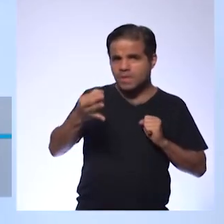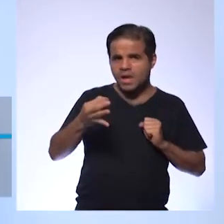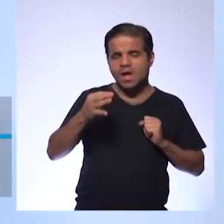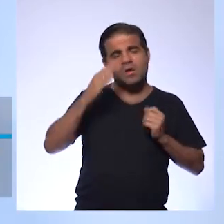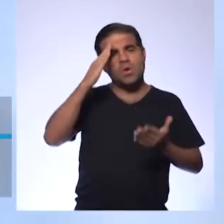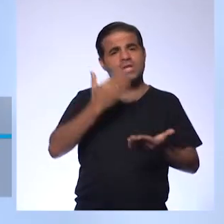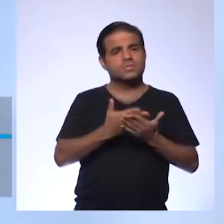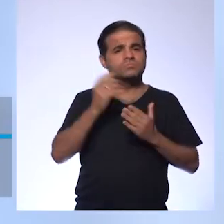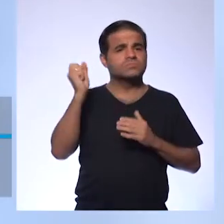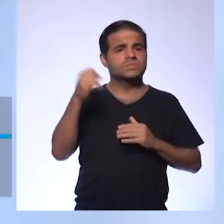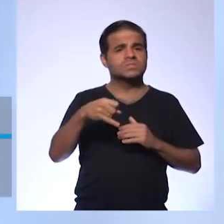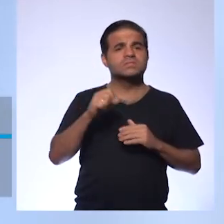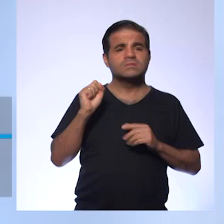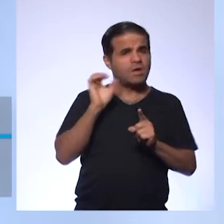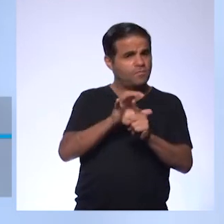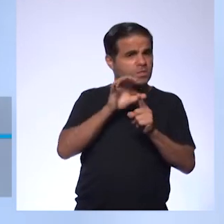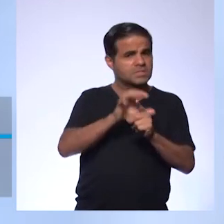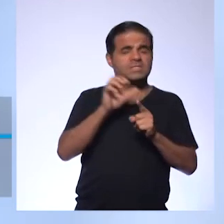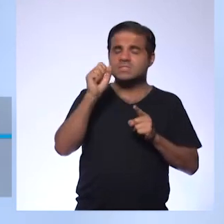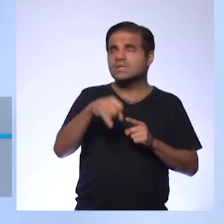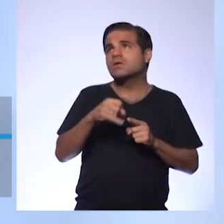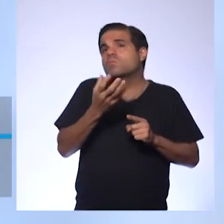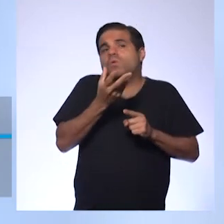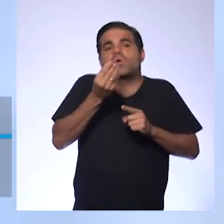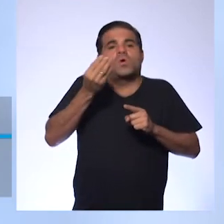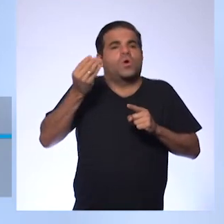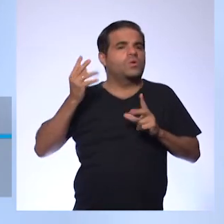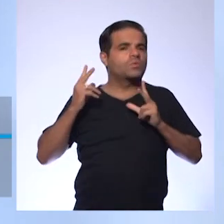que sim, de certa forma influencia sim, não tanto quanto